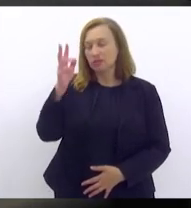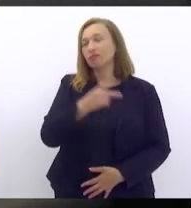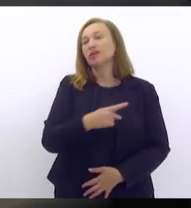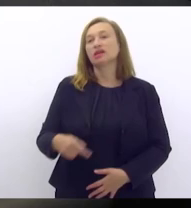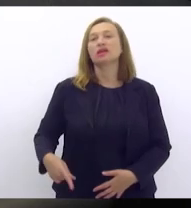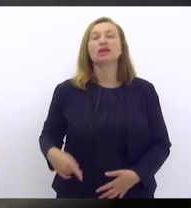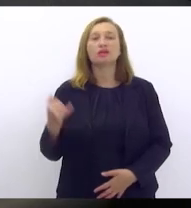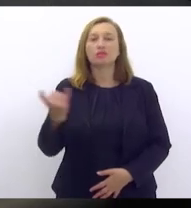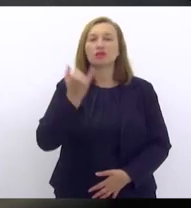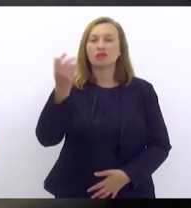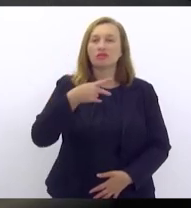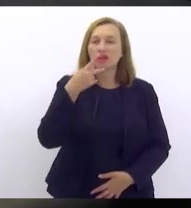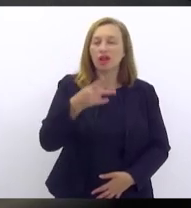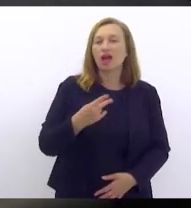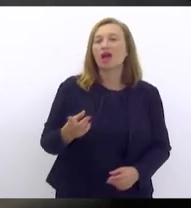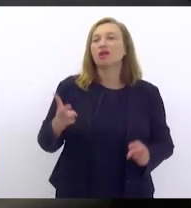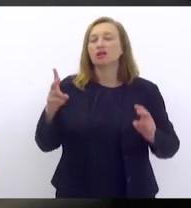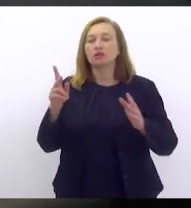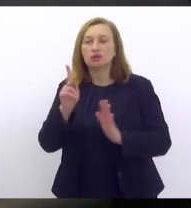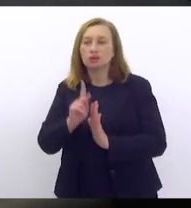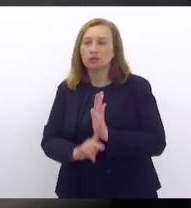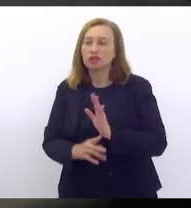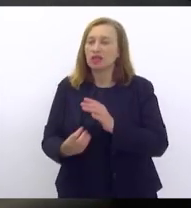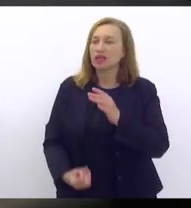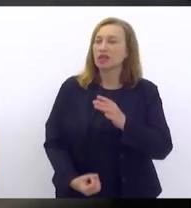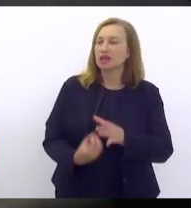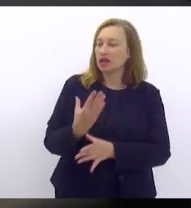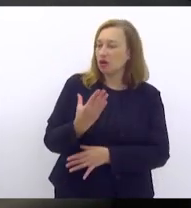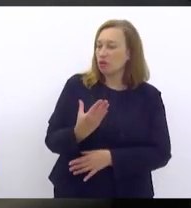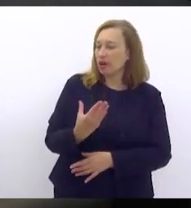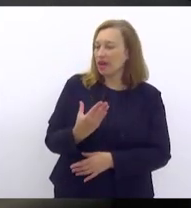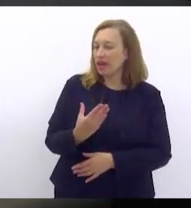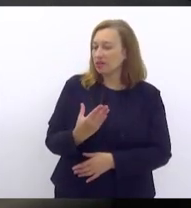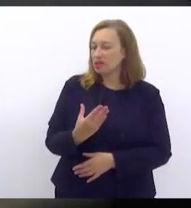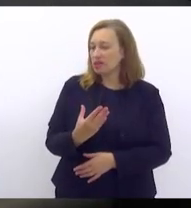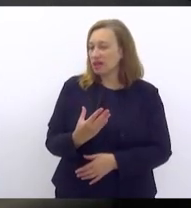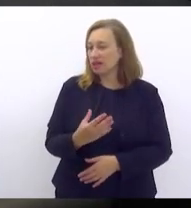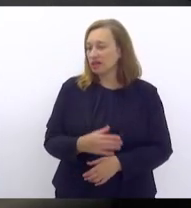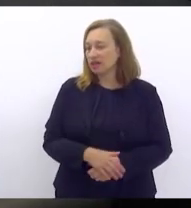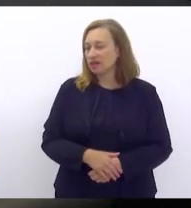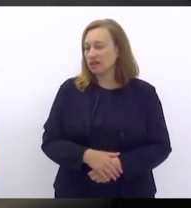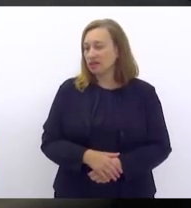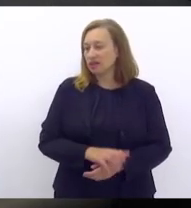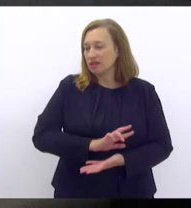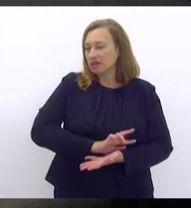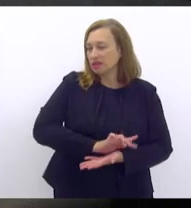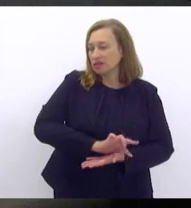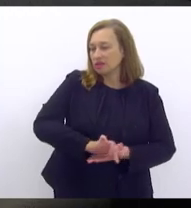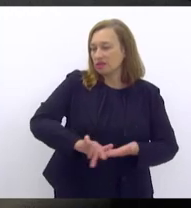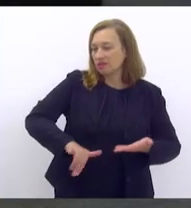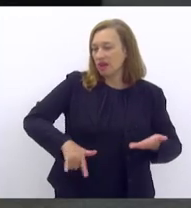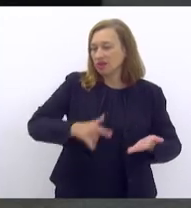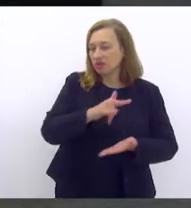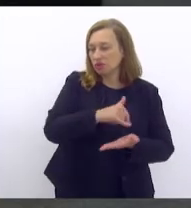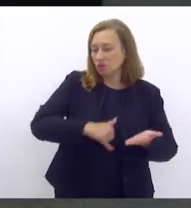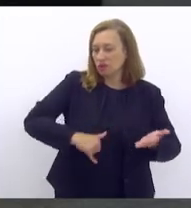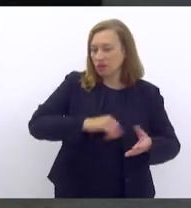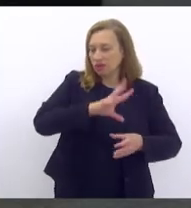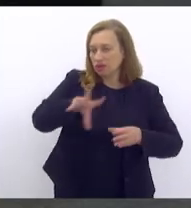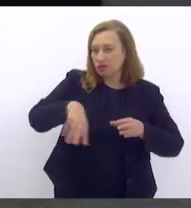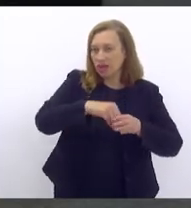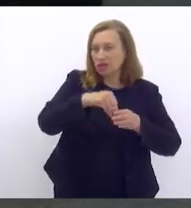desse projeto, afinal de contas, criar o dossiê Mulher Fluminense é justamente